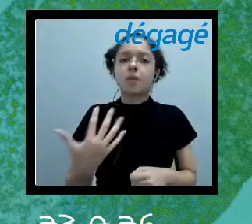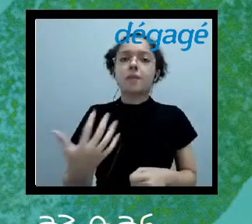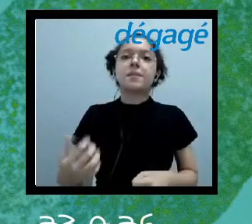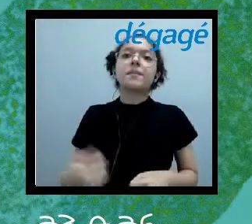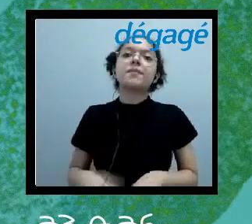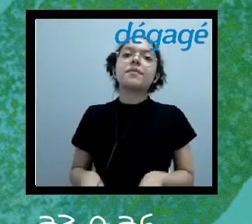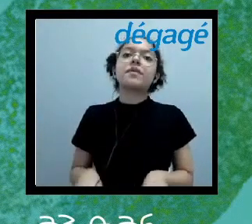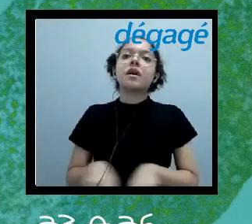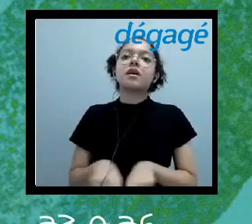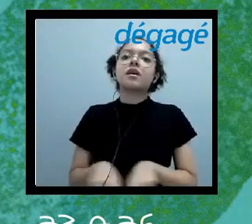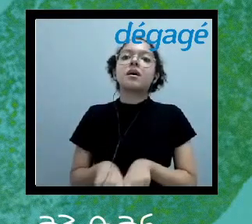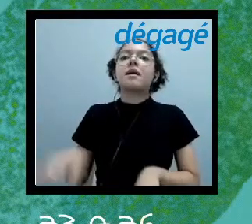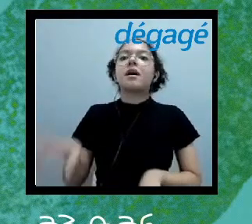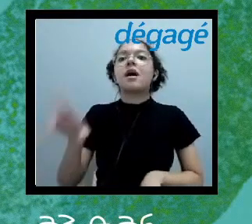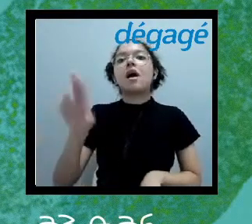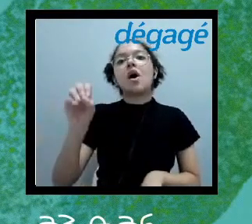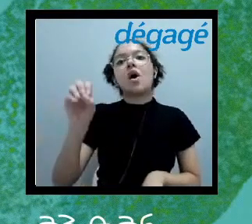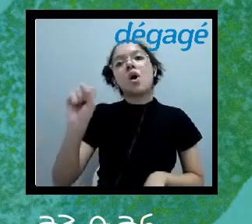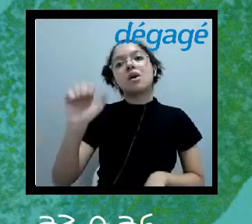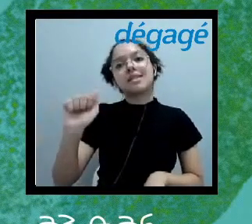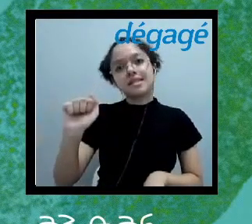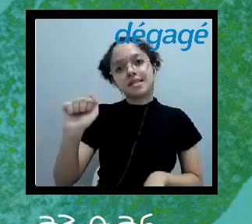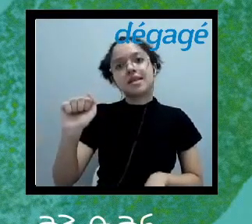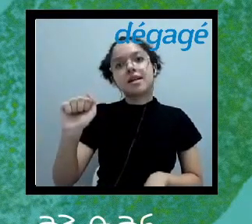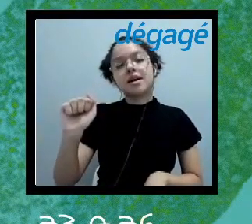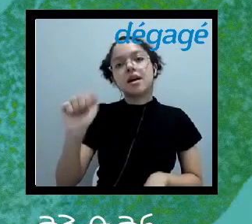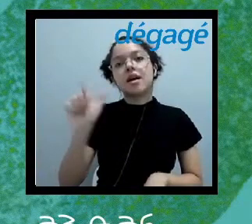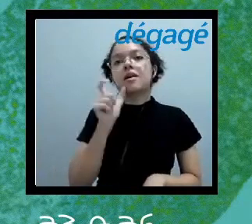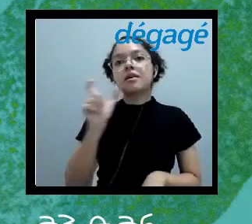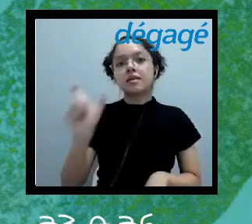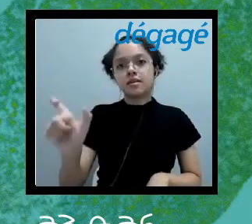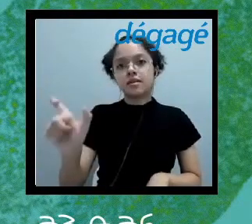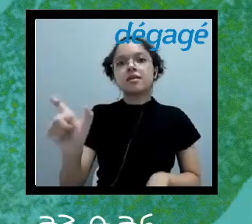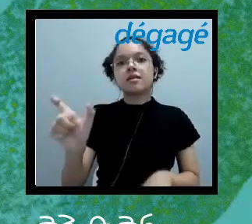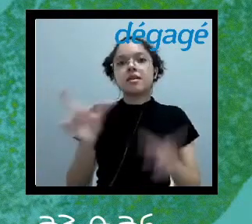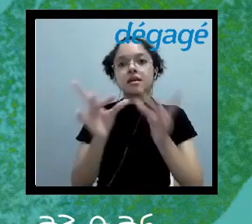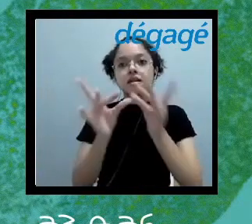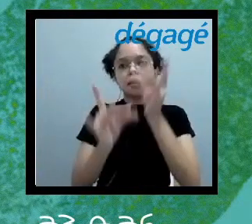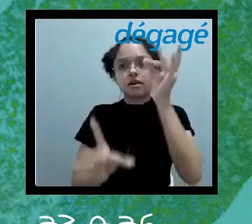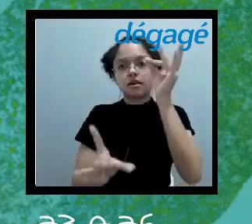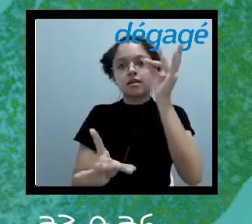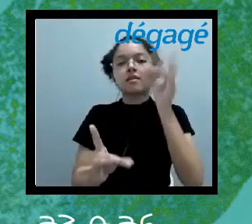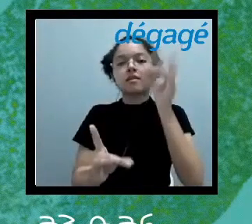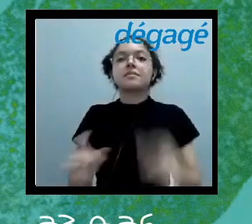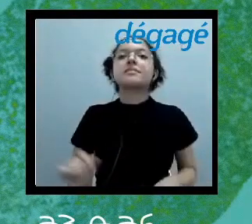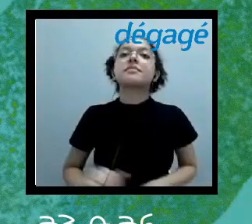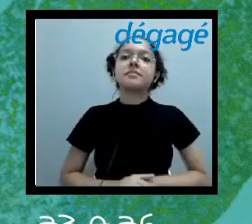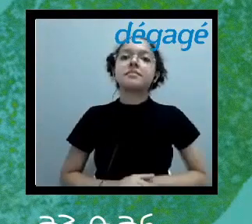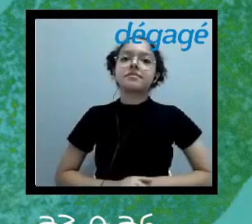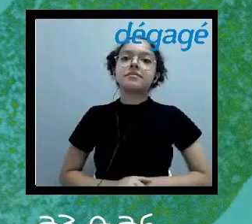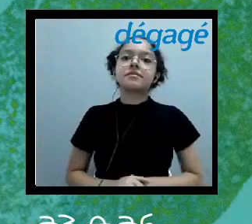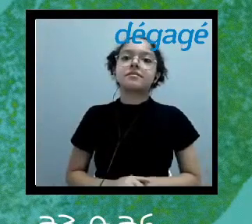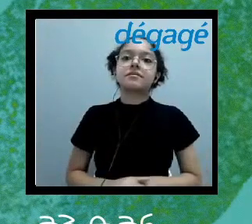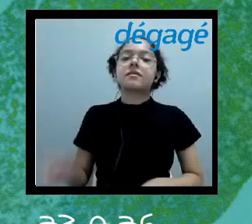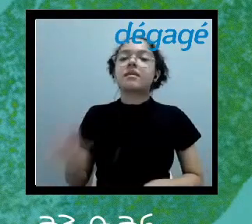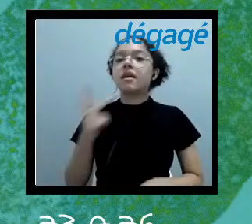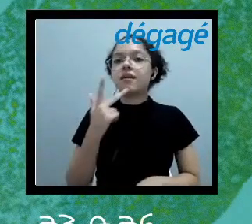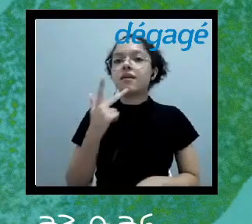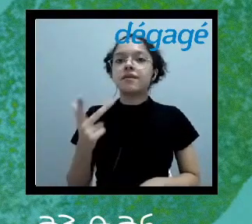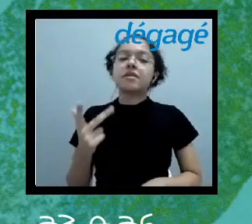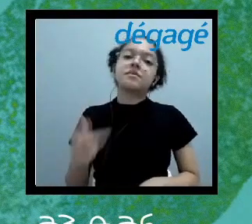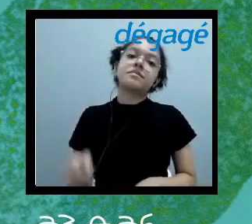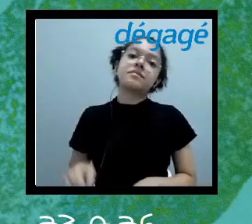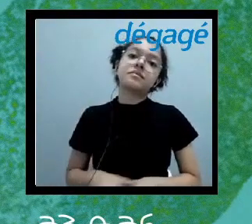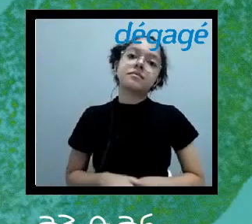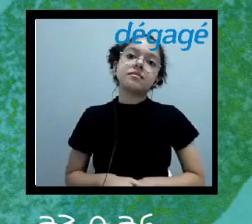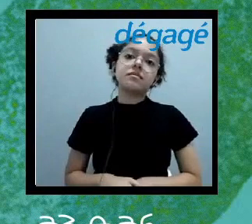aqui uma colocação um pouco mais longa, eu vou tentar ler aqui. Ela disse assim: é isso que entendo